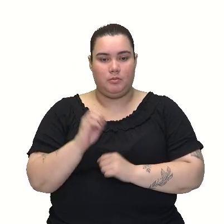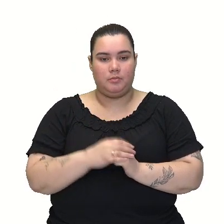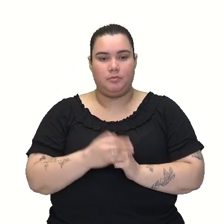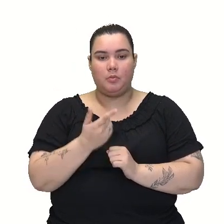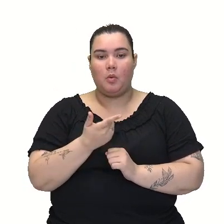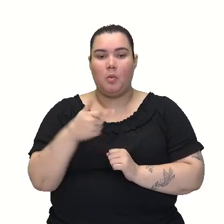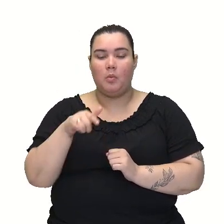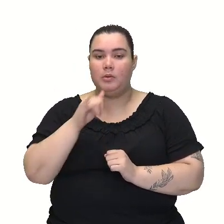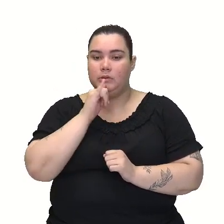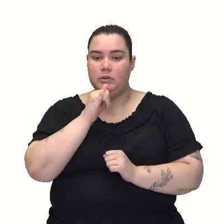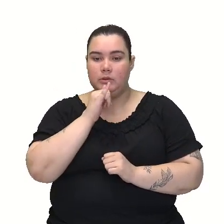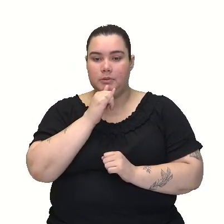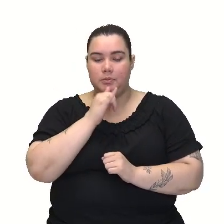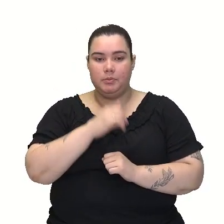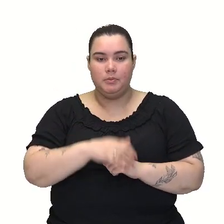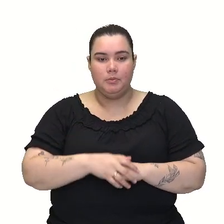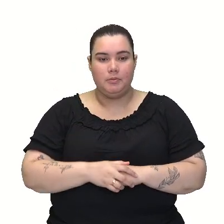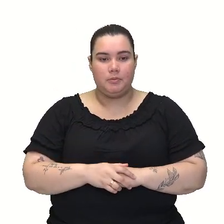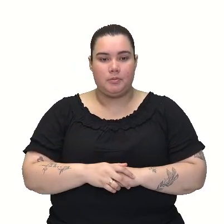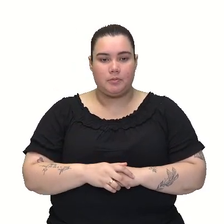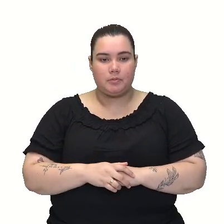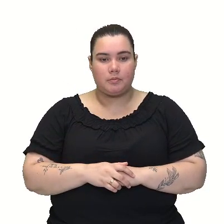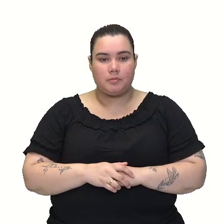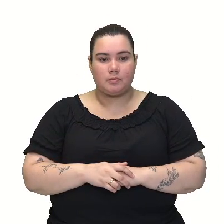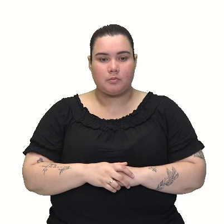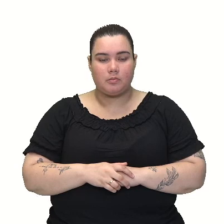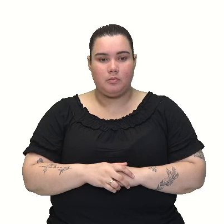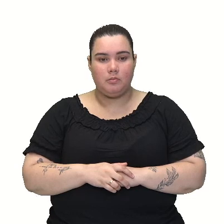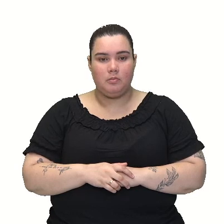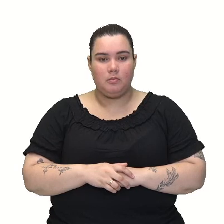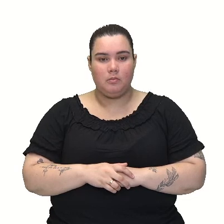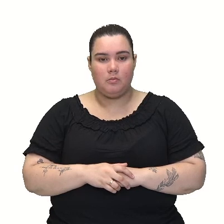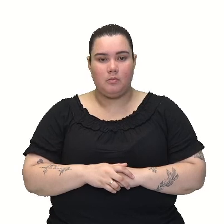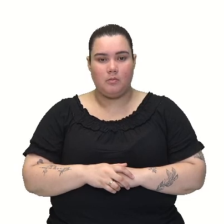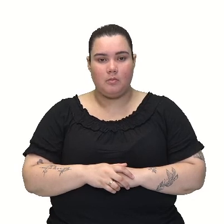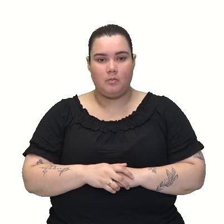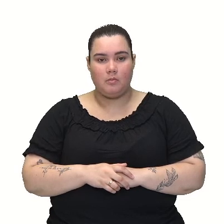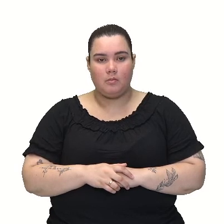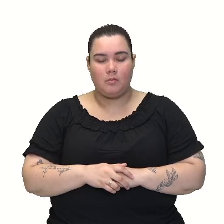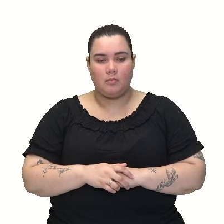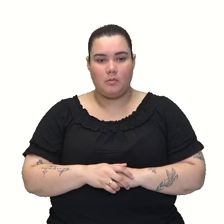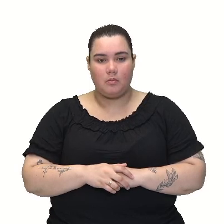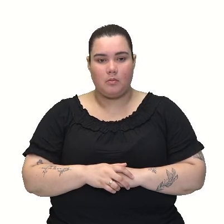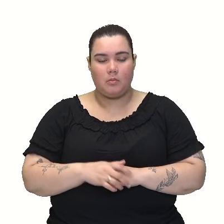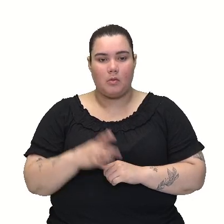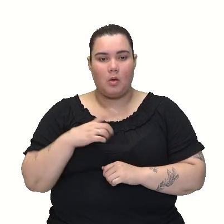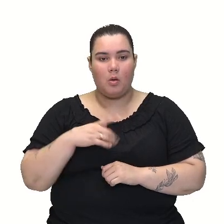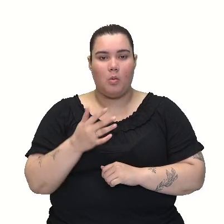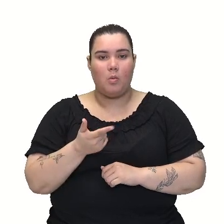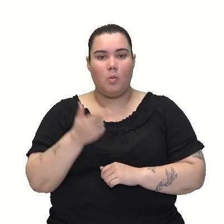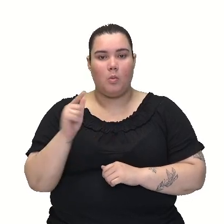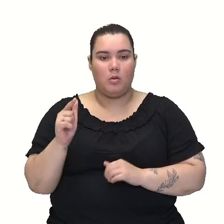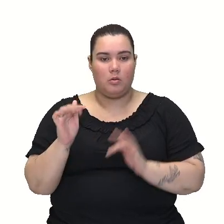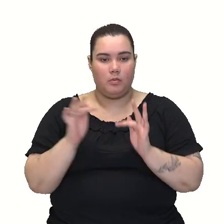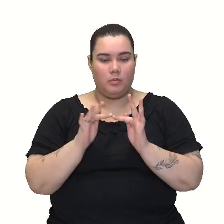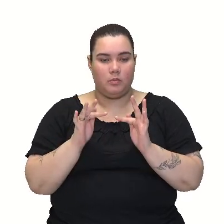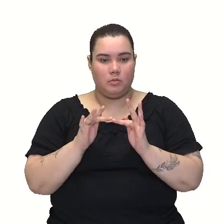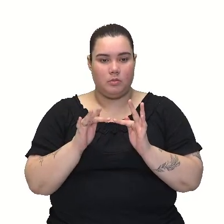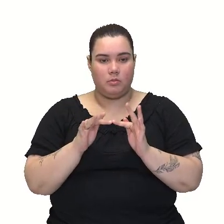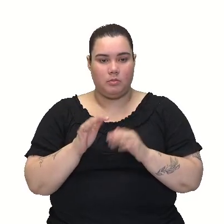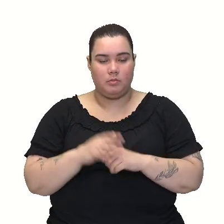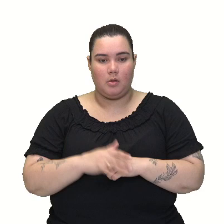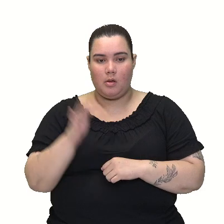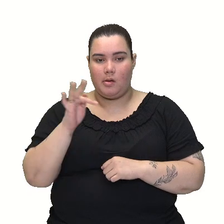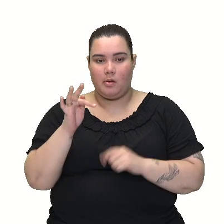exemplo aqui. Vamos supor que eu vou colocar aqui embaixo mesmo. Eu tenho aqui uma outra função. F